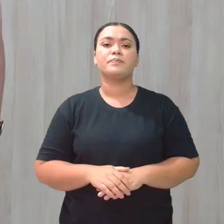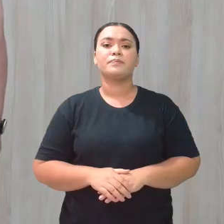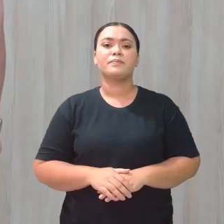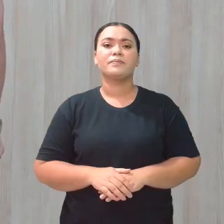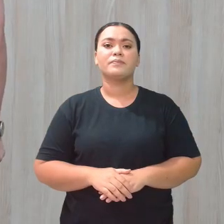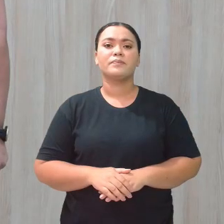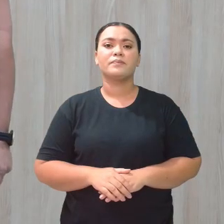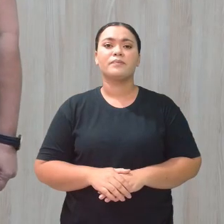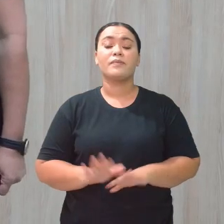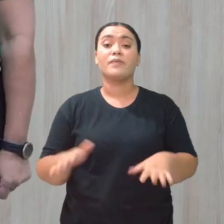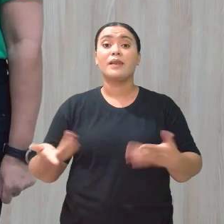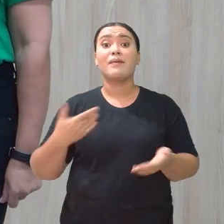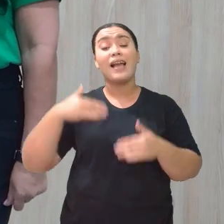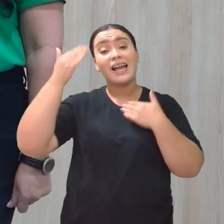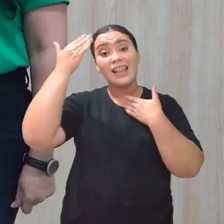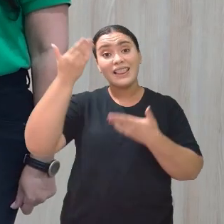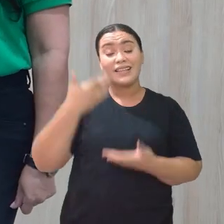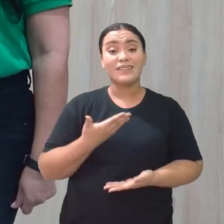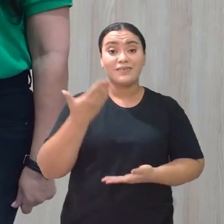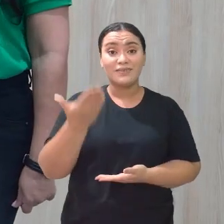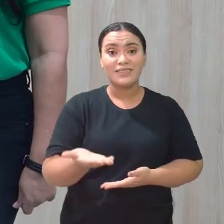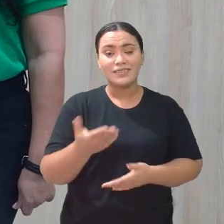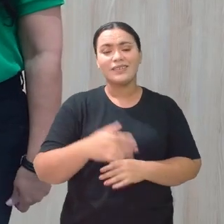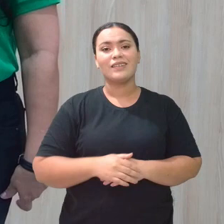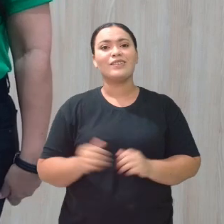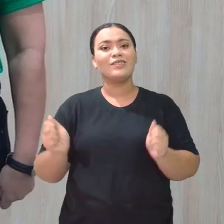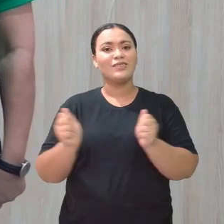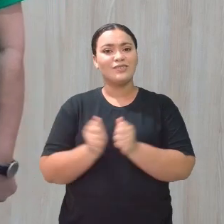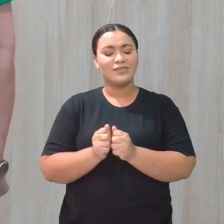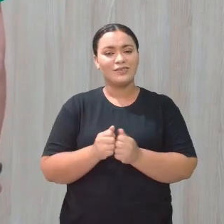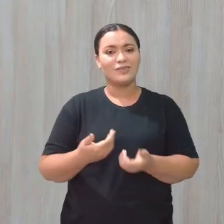isso. Eu agradeço a você que ficou até aqui